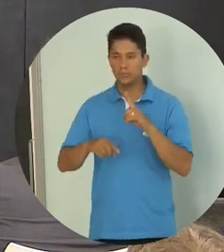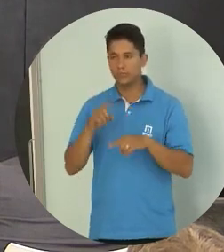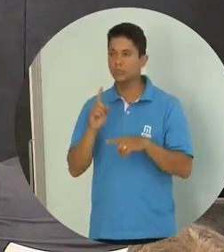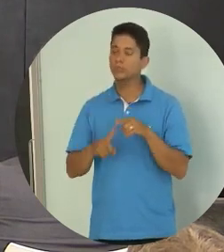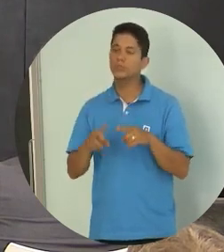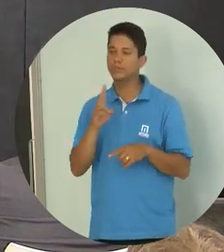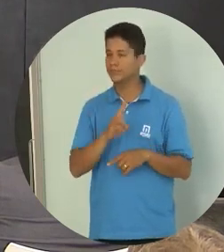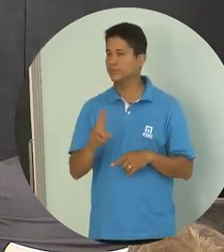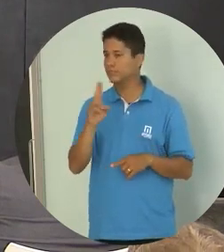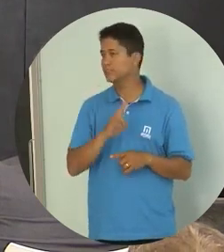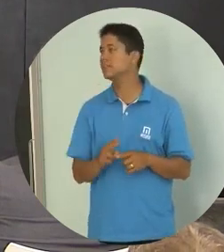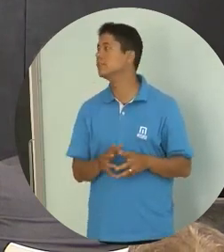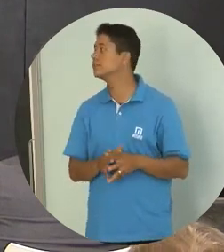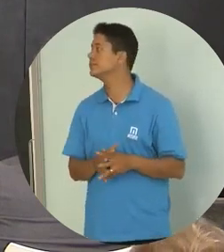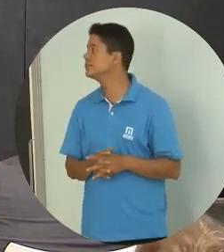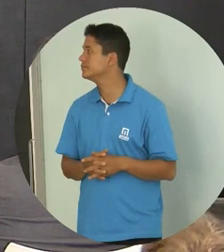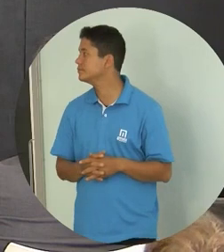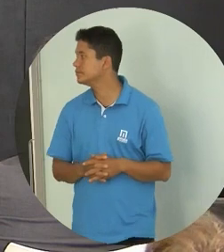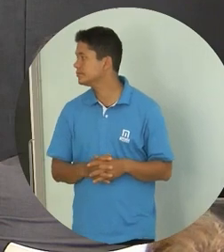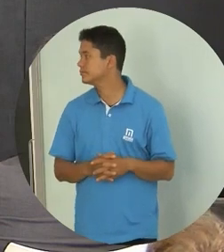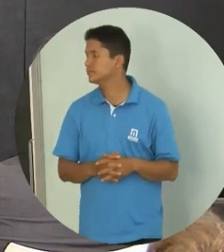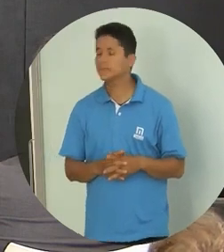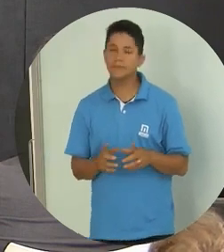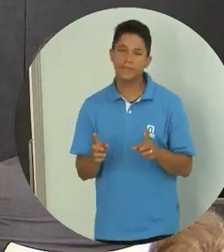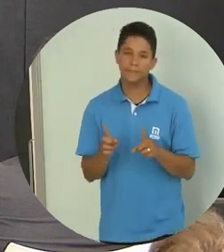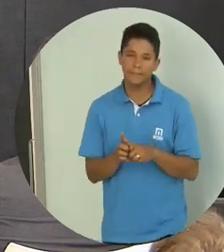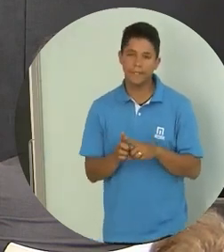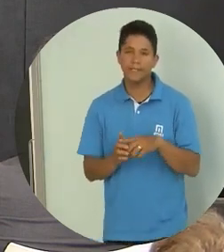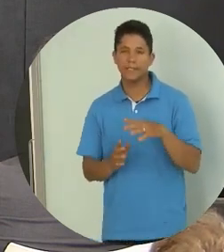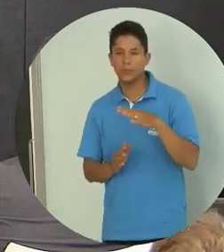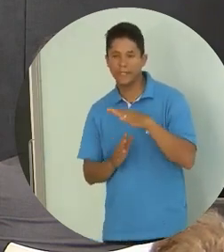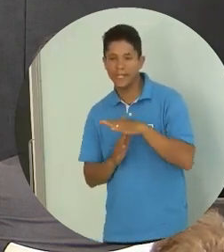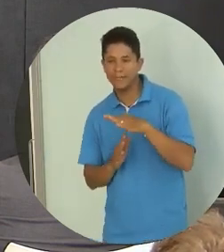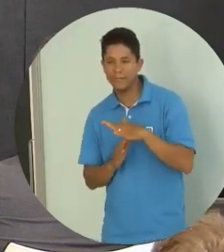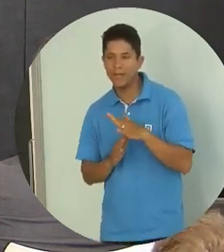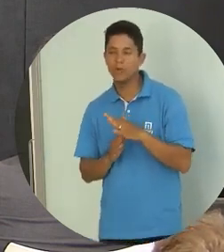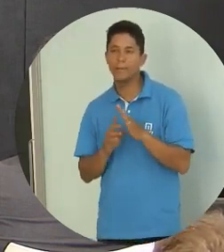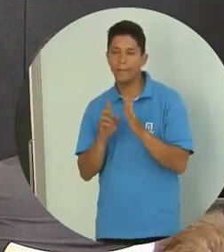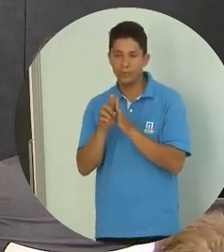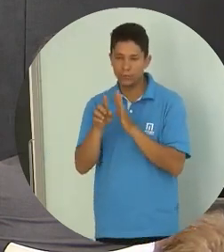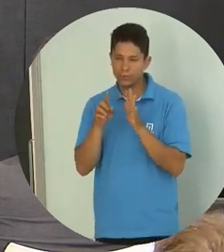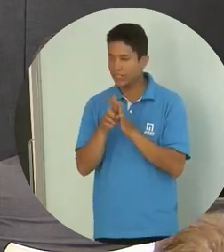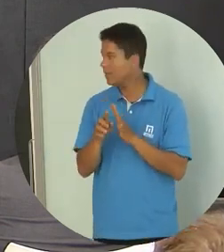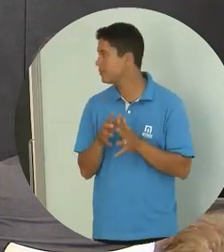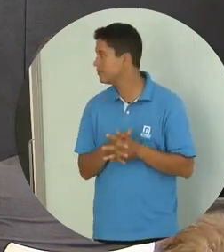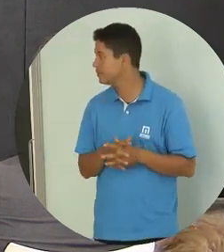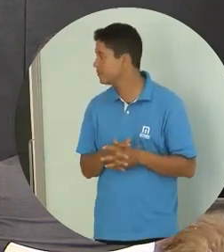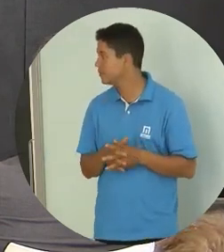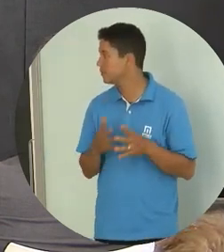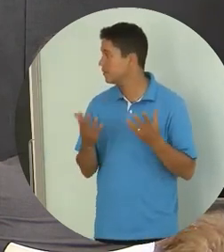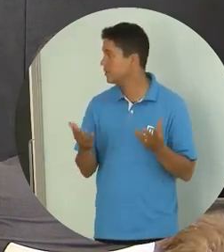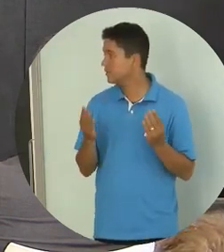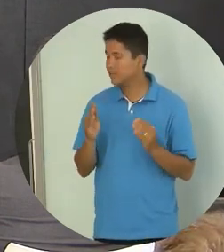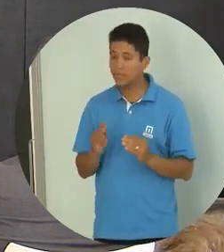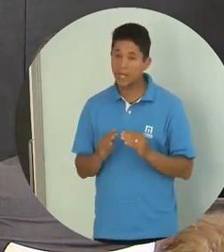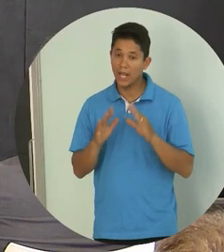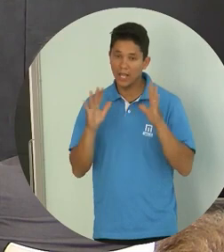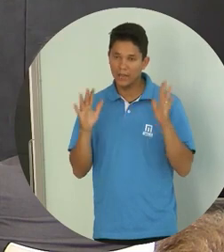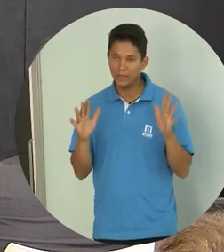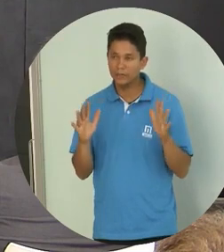utilizado. E no intervalo também me perguntaram, por isso que eu estou falando disso. É claro que